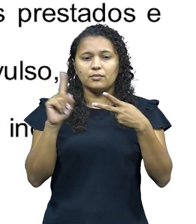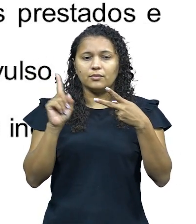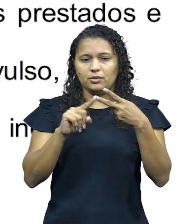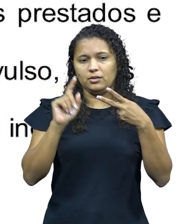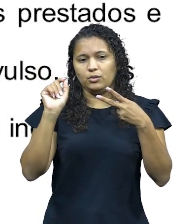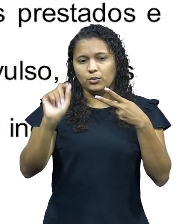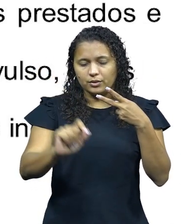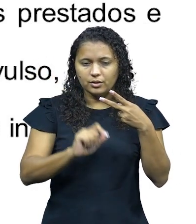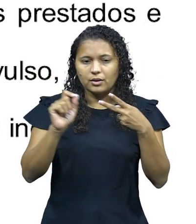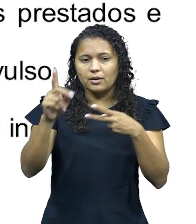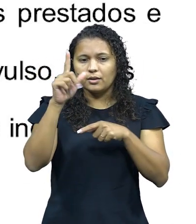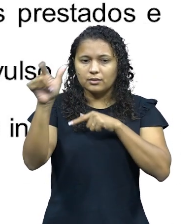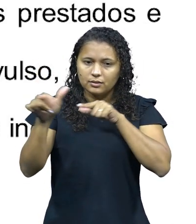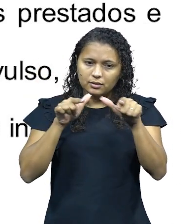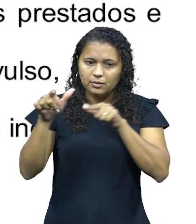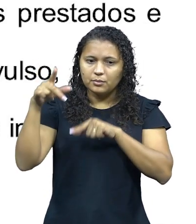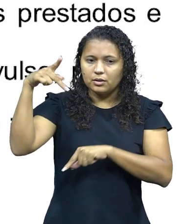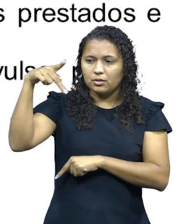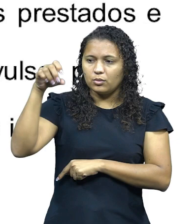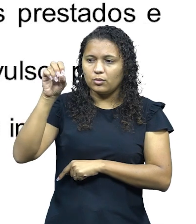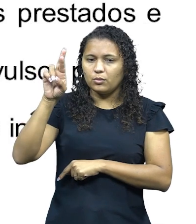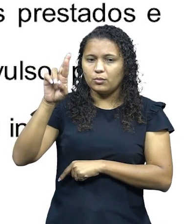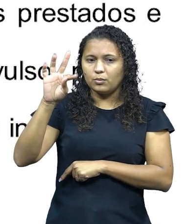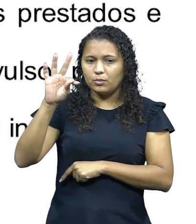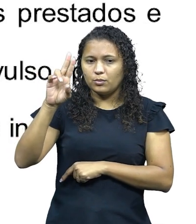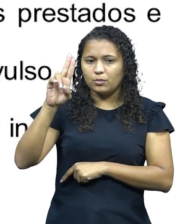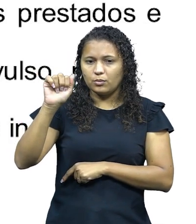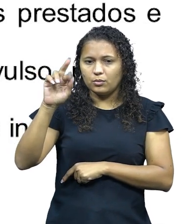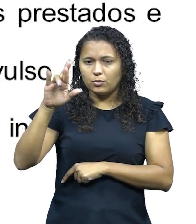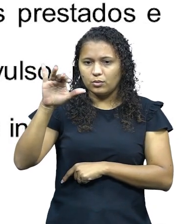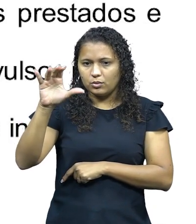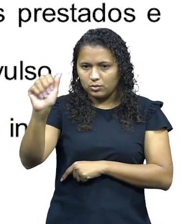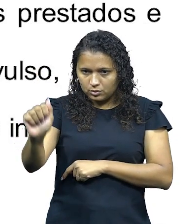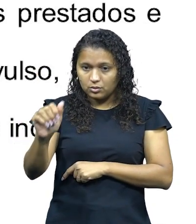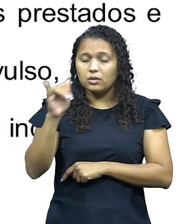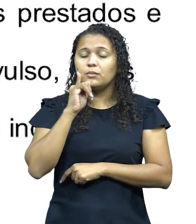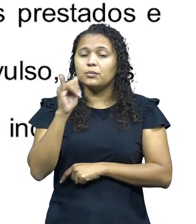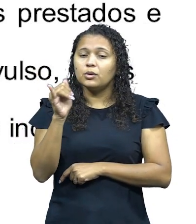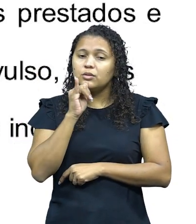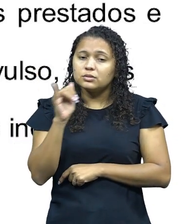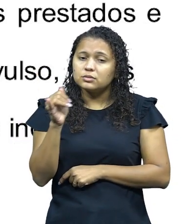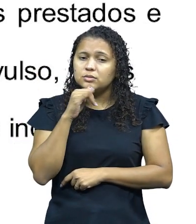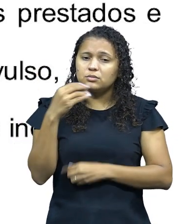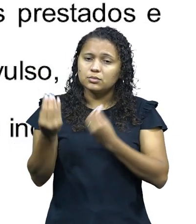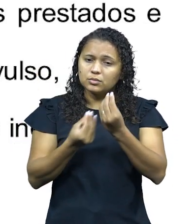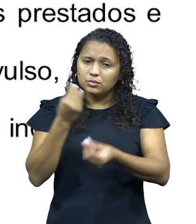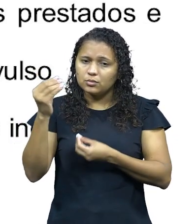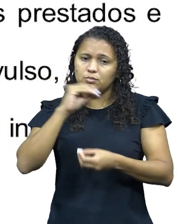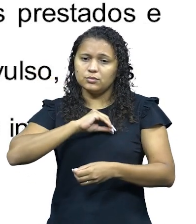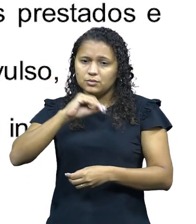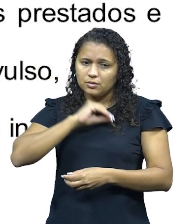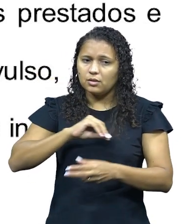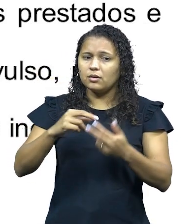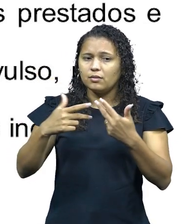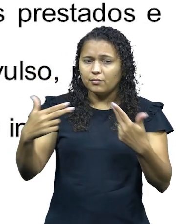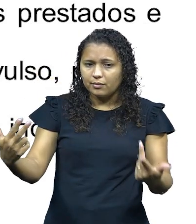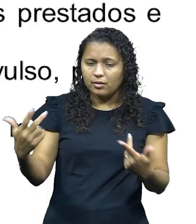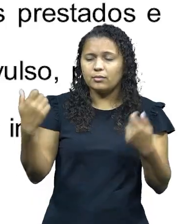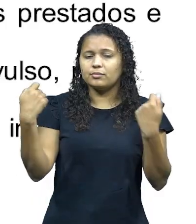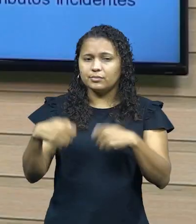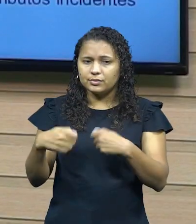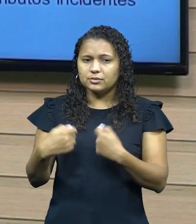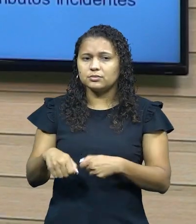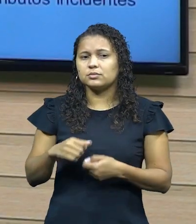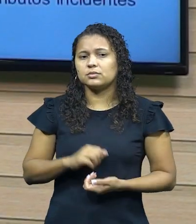Ele também responde ao trabalhador portuário pela remuneração dos serviços prestados e respectivos encargos.